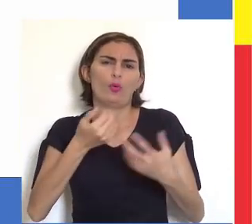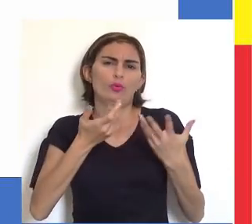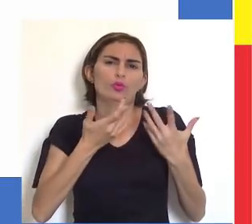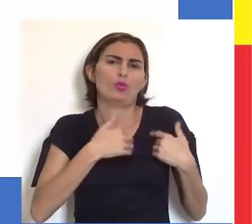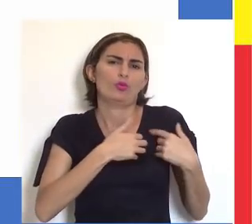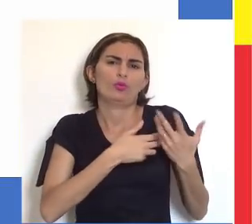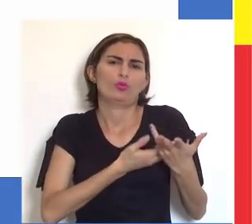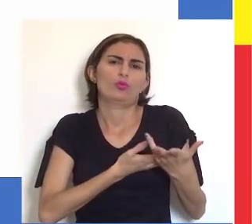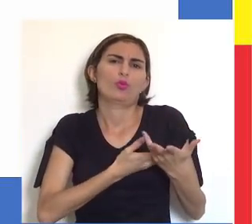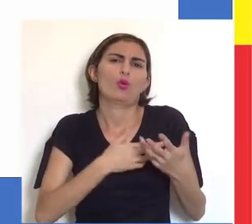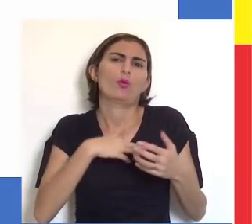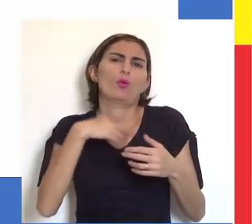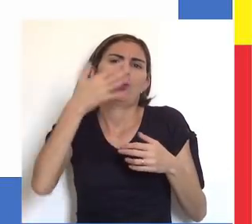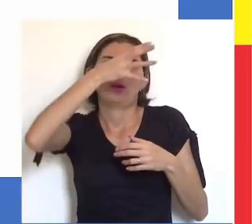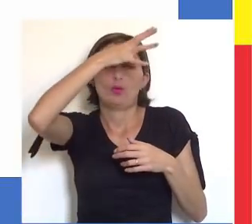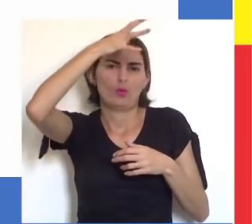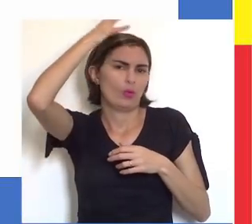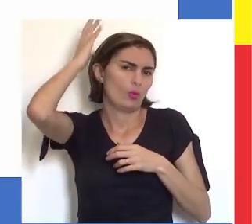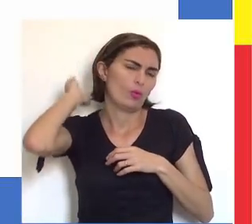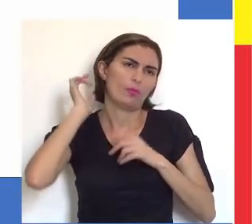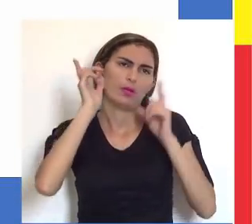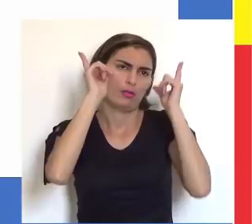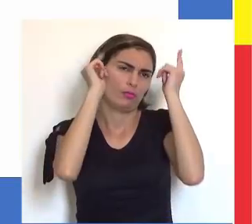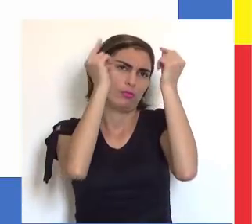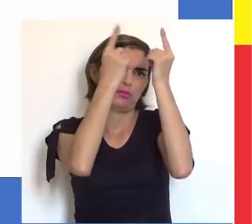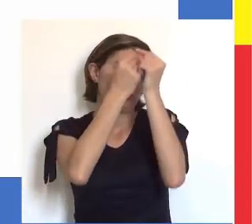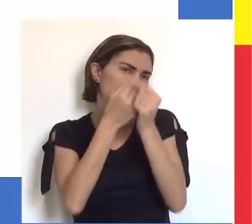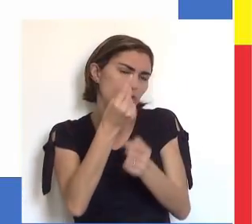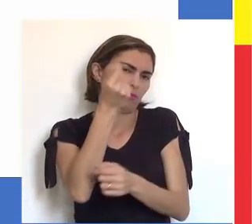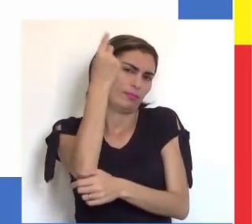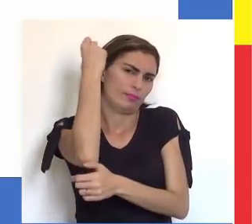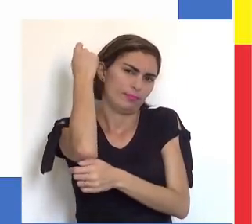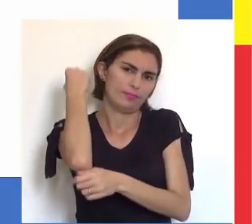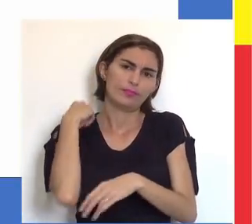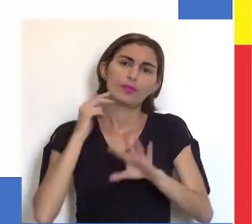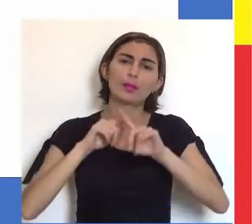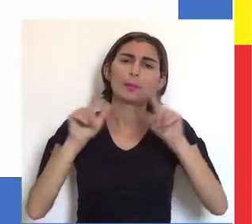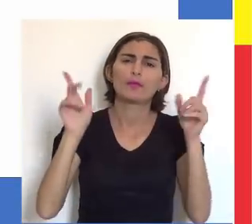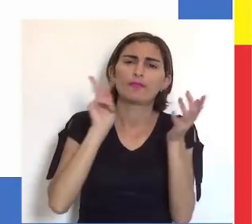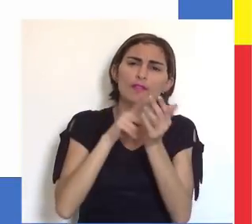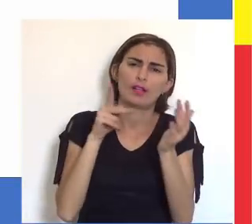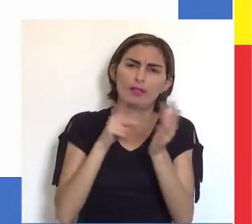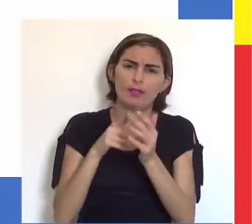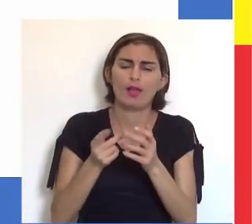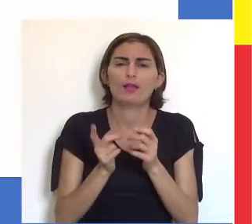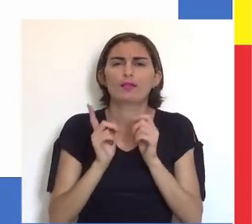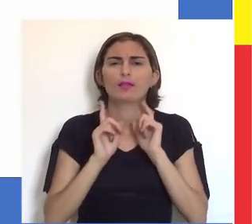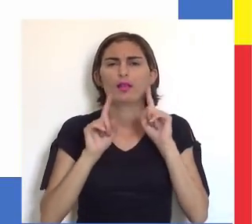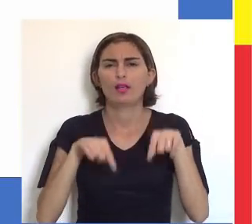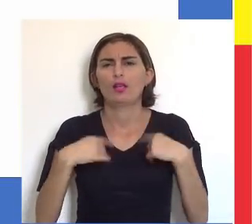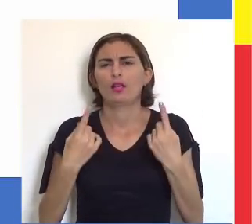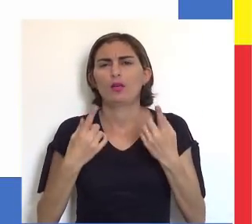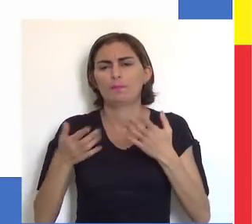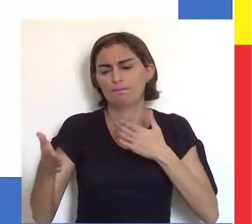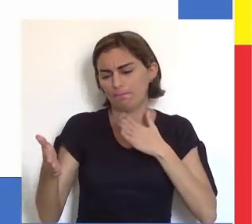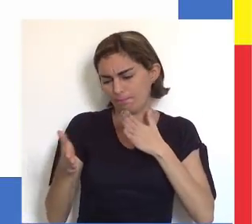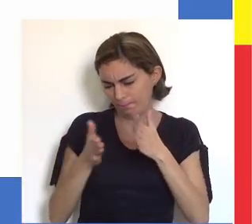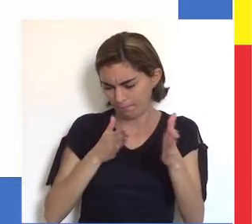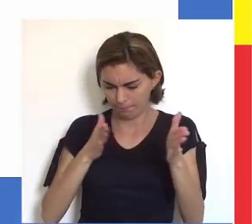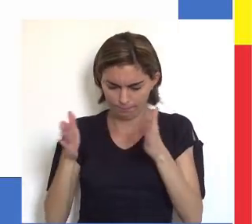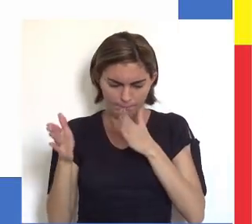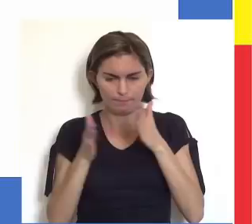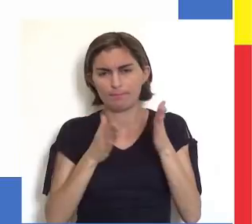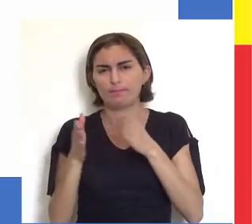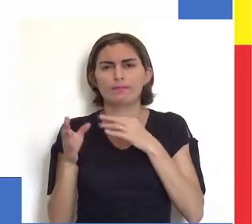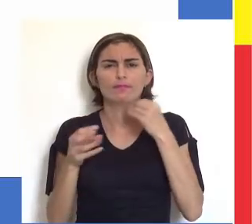Grécia Antiga, ou qualquer coisa parecida. Mas, na verdade, é o nosso momento. E como é que a gente sabe?